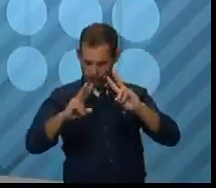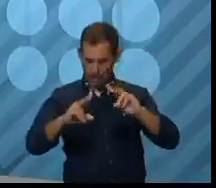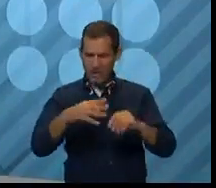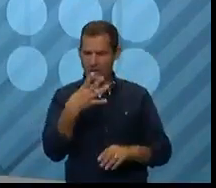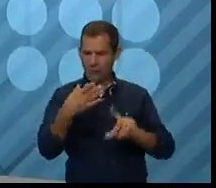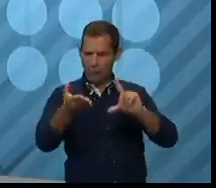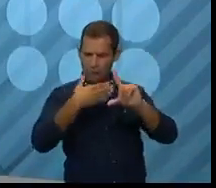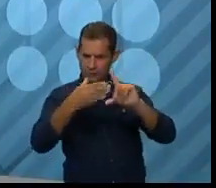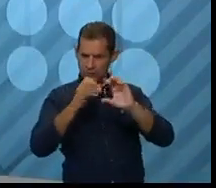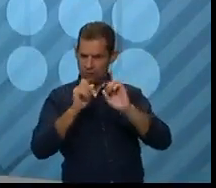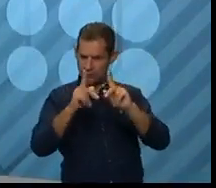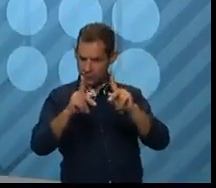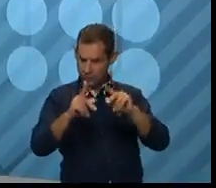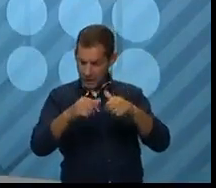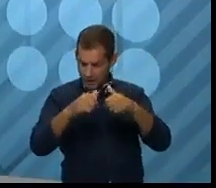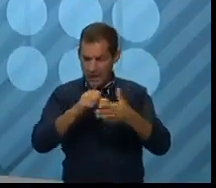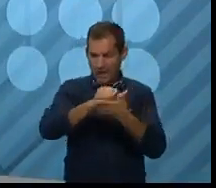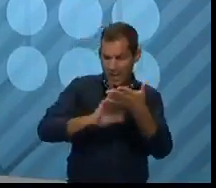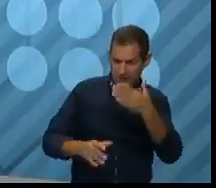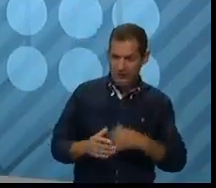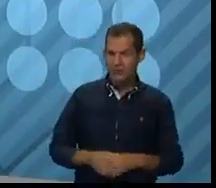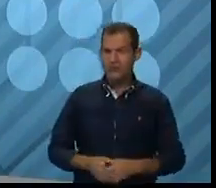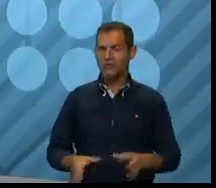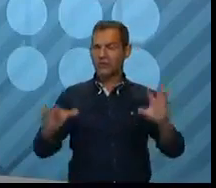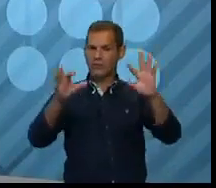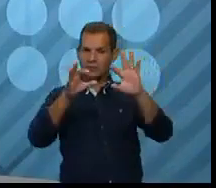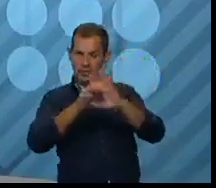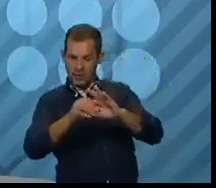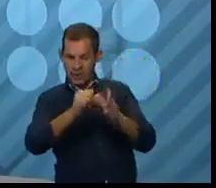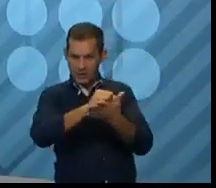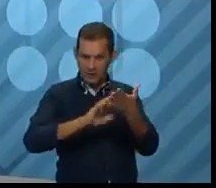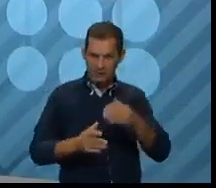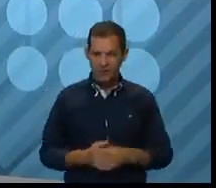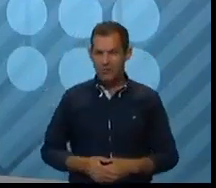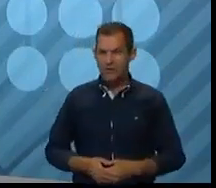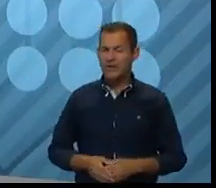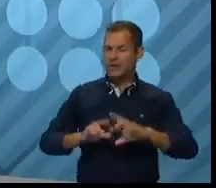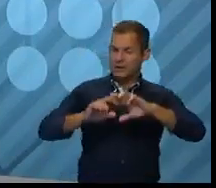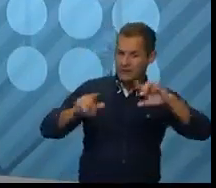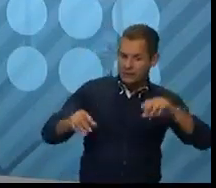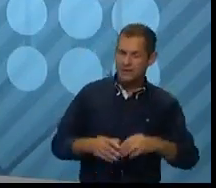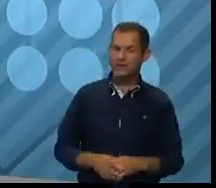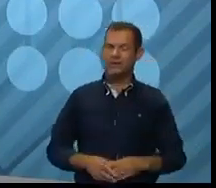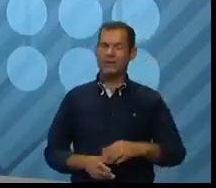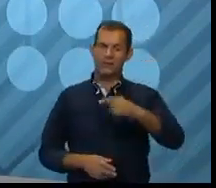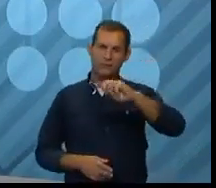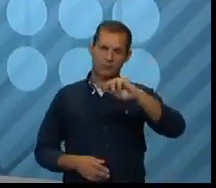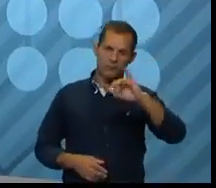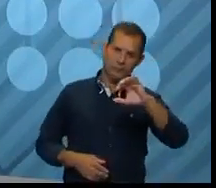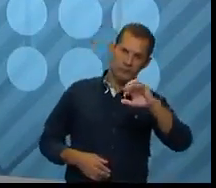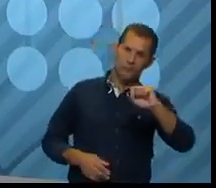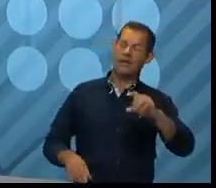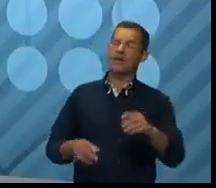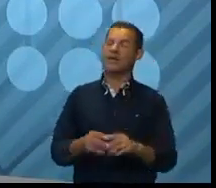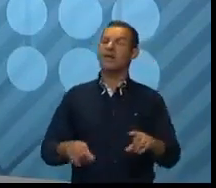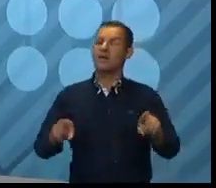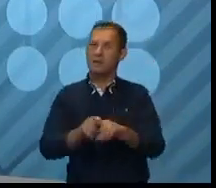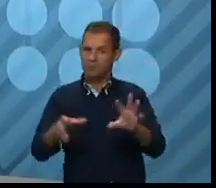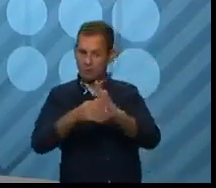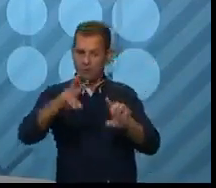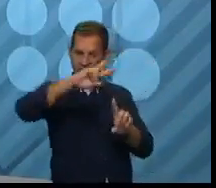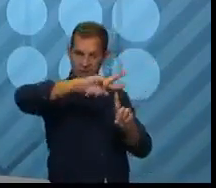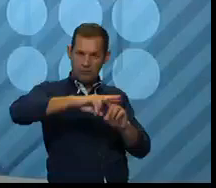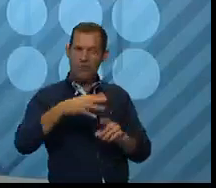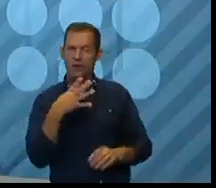nossas 4 teleaulas. Exercícios sobre integrais, exercícios sobre derivadas parciais, integrais duplas. Então, ali,